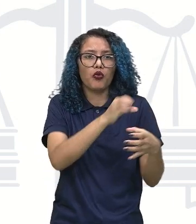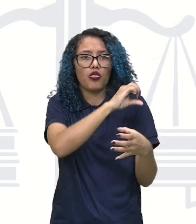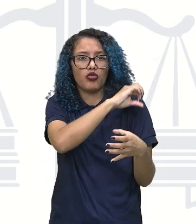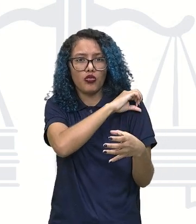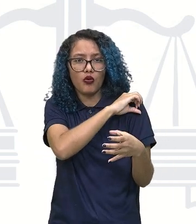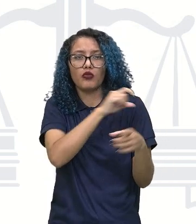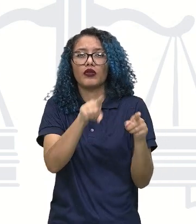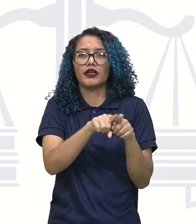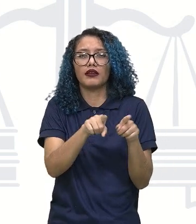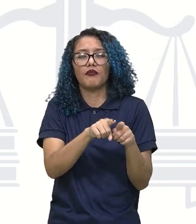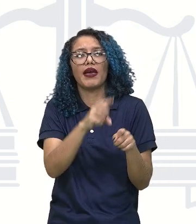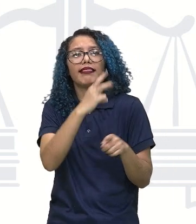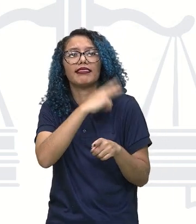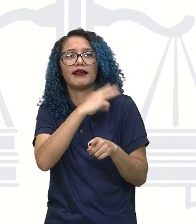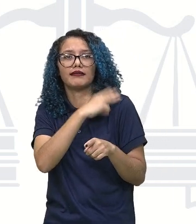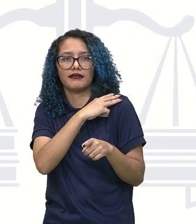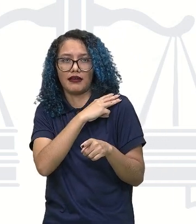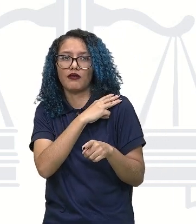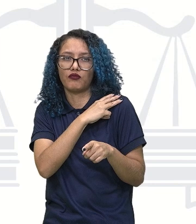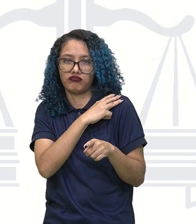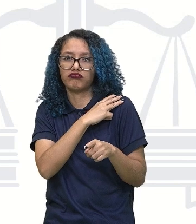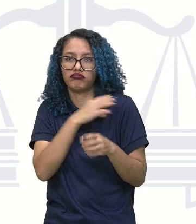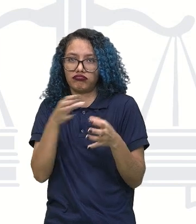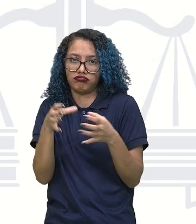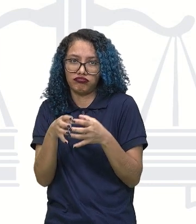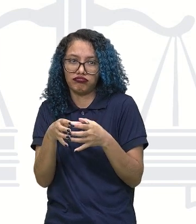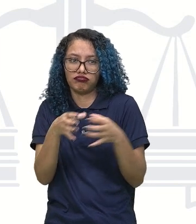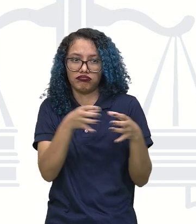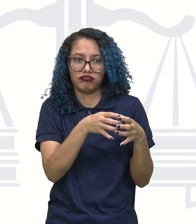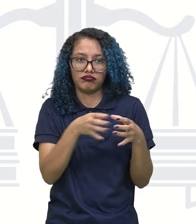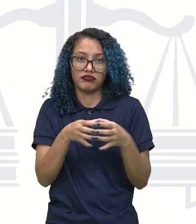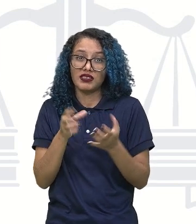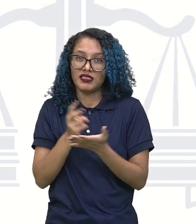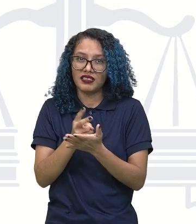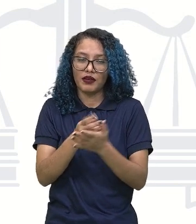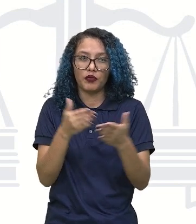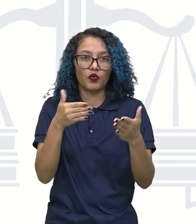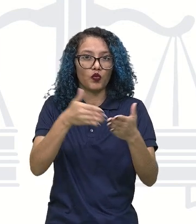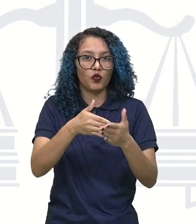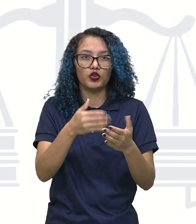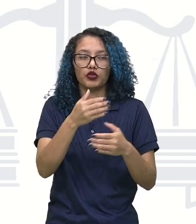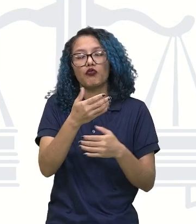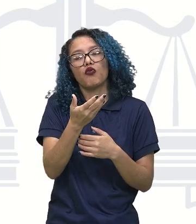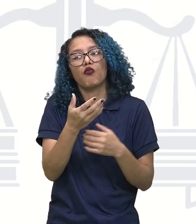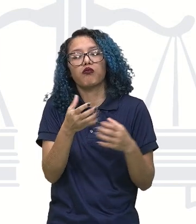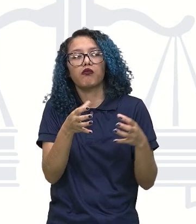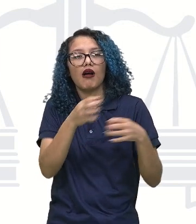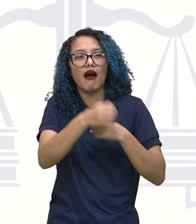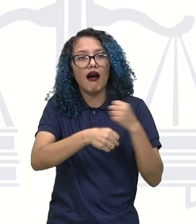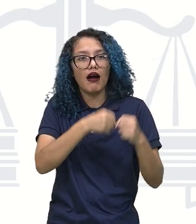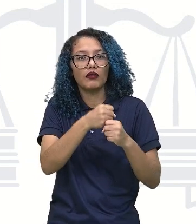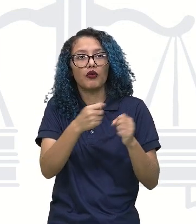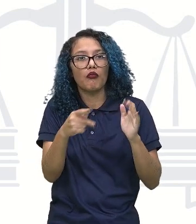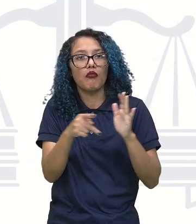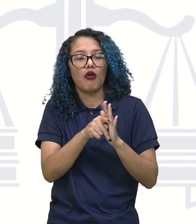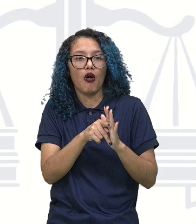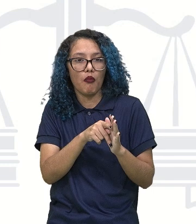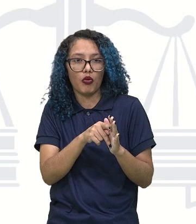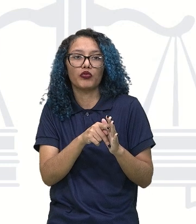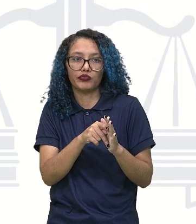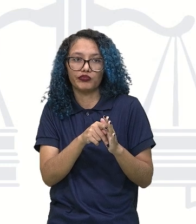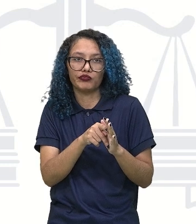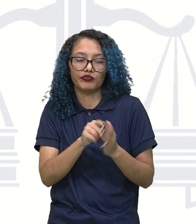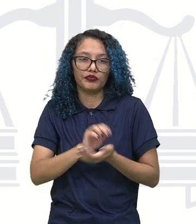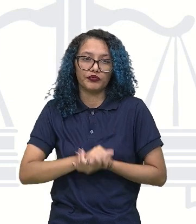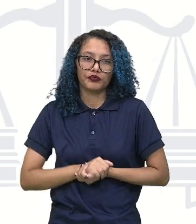do ensino médio. Então, sempre nos anos finais de cada sempre. nível de ensino, tá bom? E se caso as notas sejam lançadas em